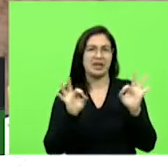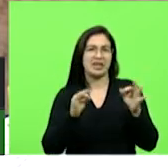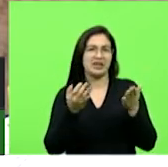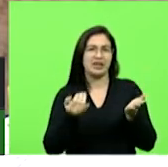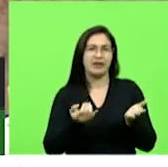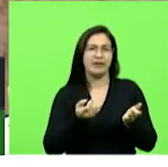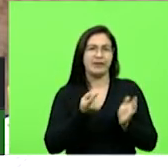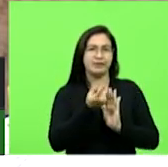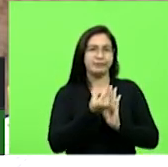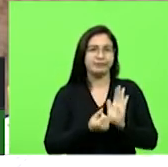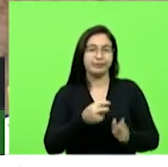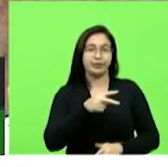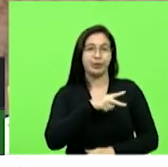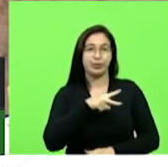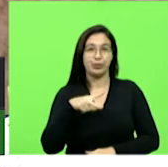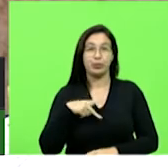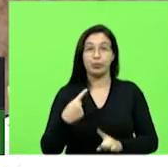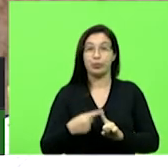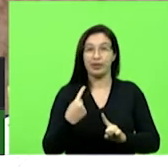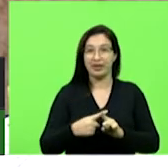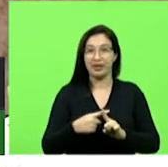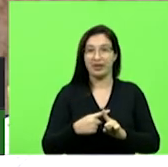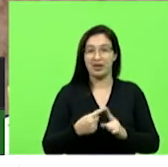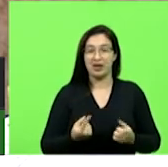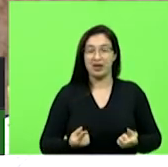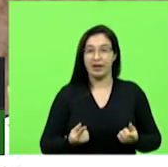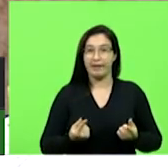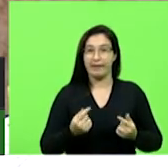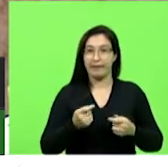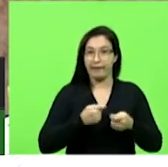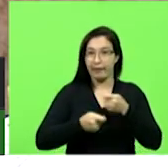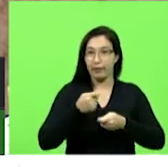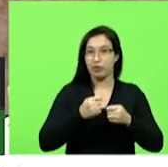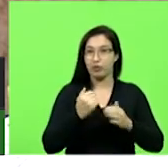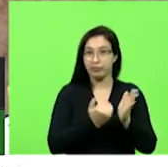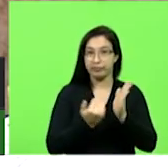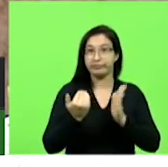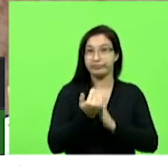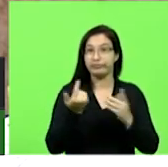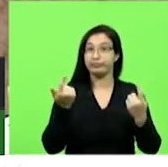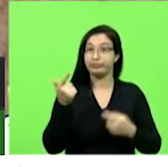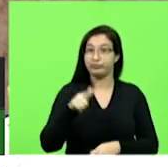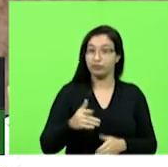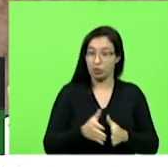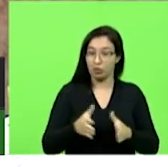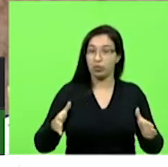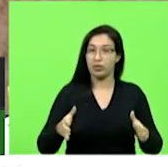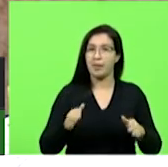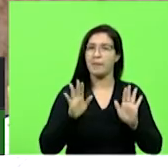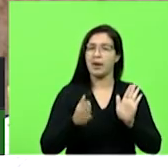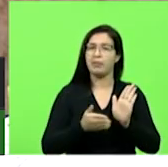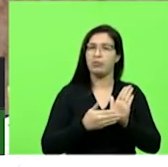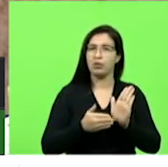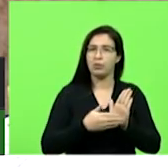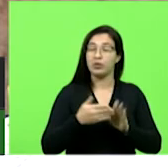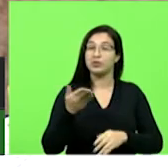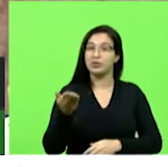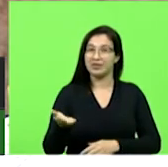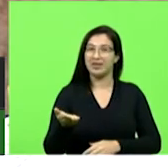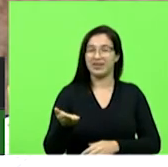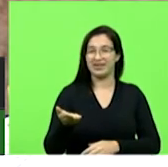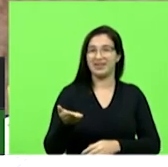a economia vai voltar a crescer. Aí eu olhei para ele e disse, mas secretário, o propósito do crescimento econômico não